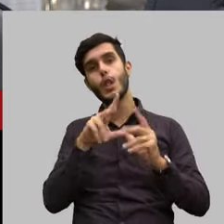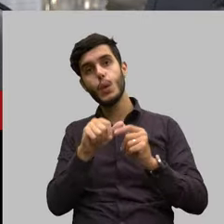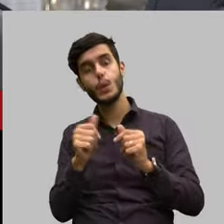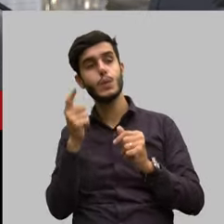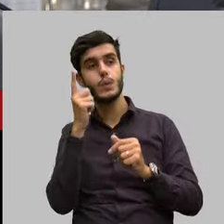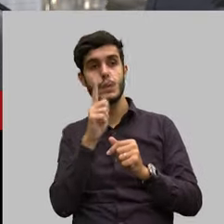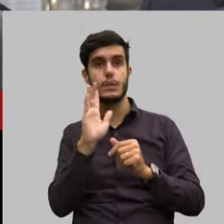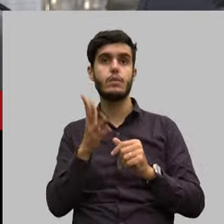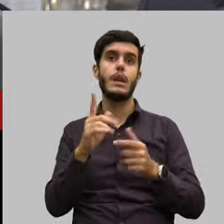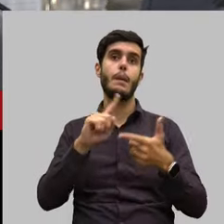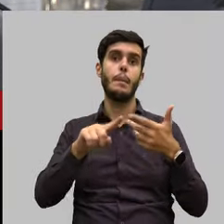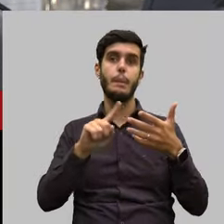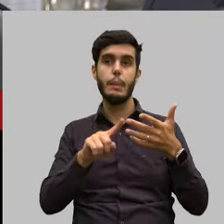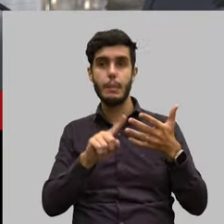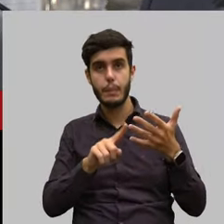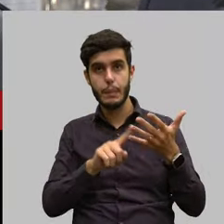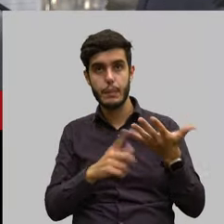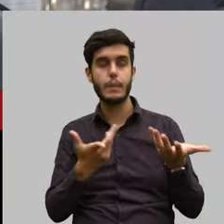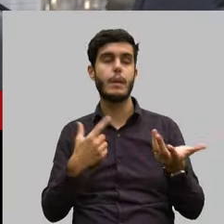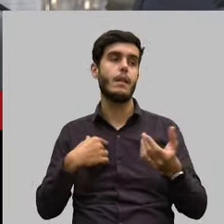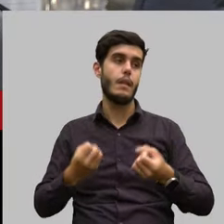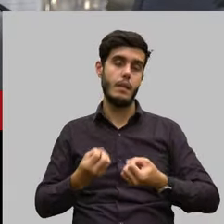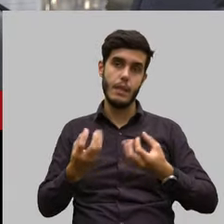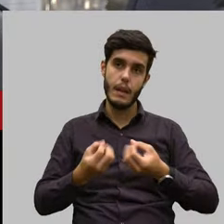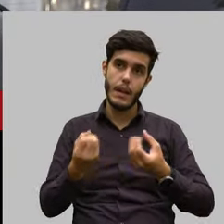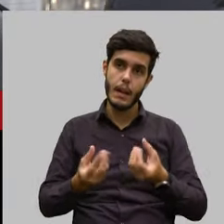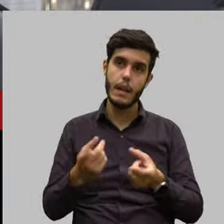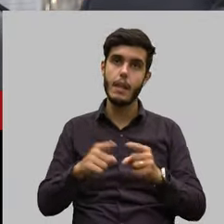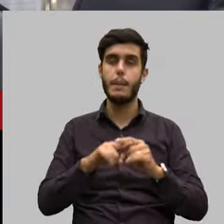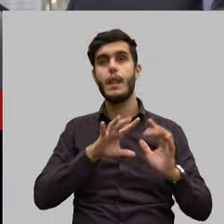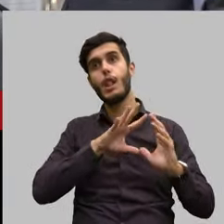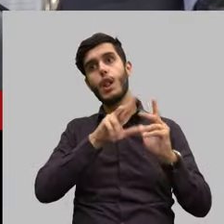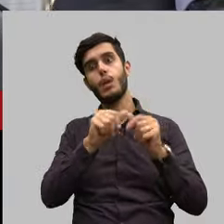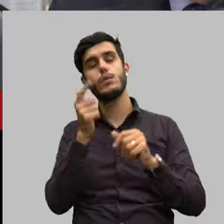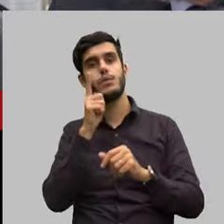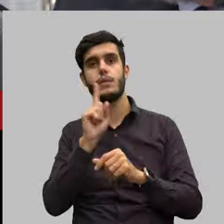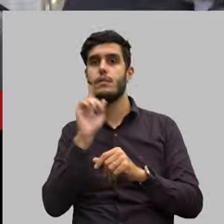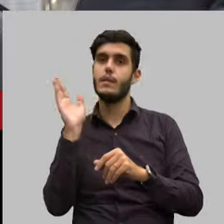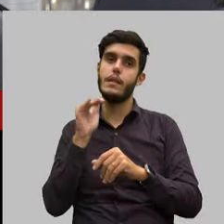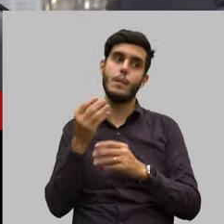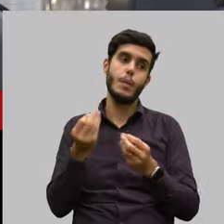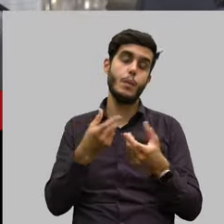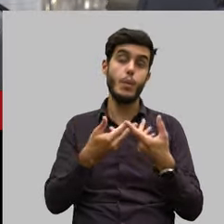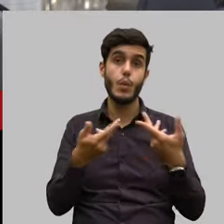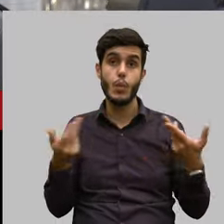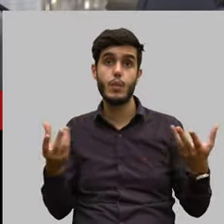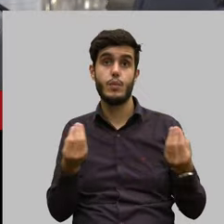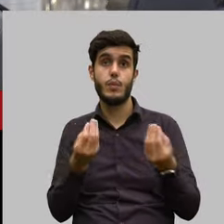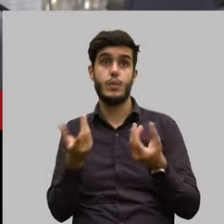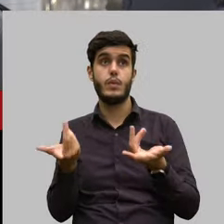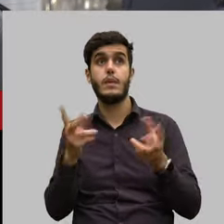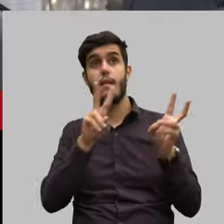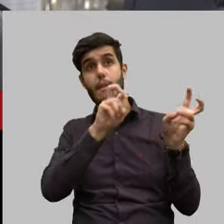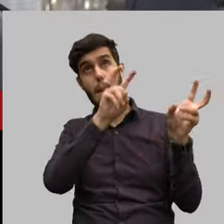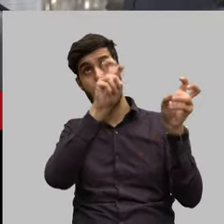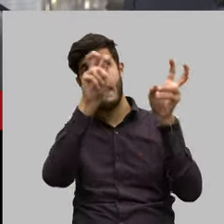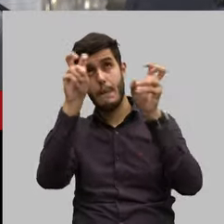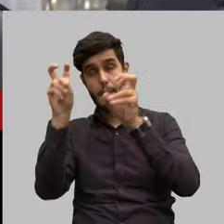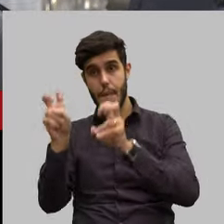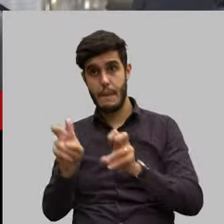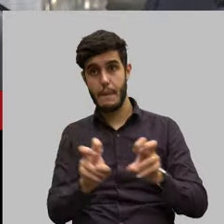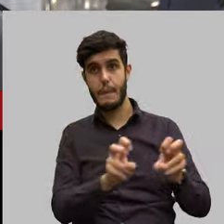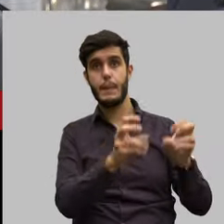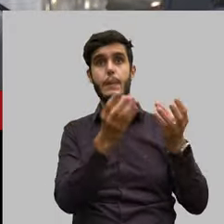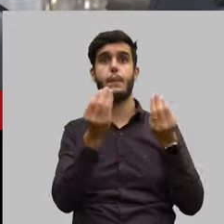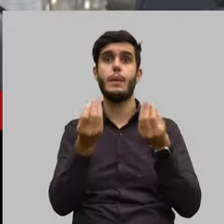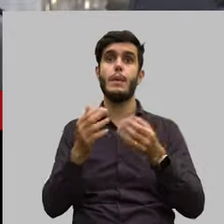que tentei pincelar as nossas entregas Claro que eu não trouxe todas dado o volume de de de assuntos que temos e estô à disposição para